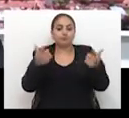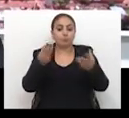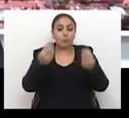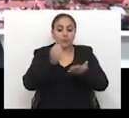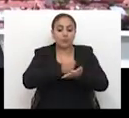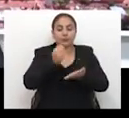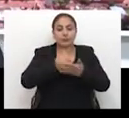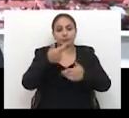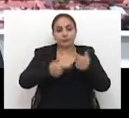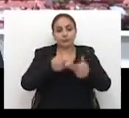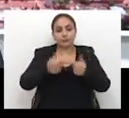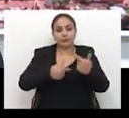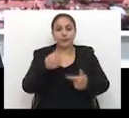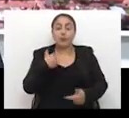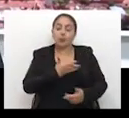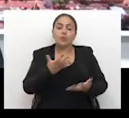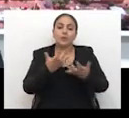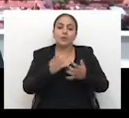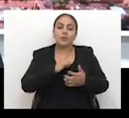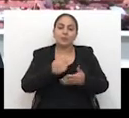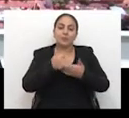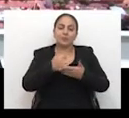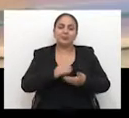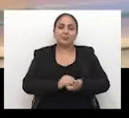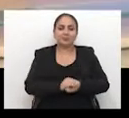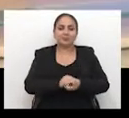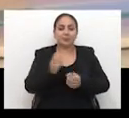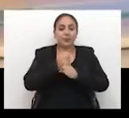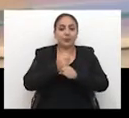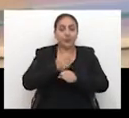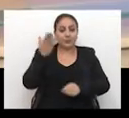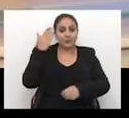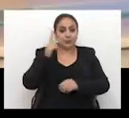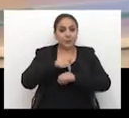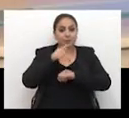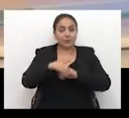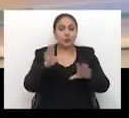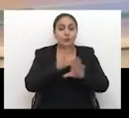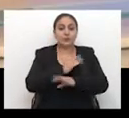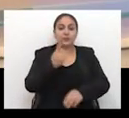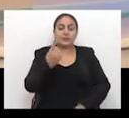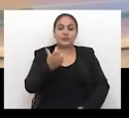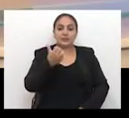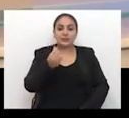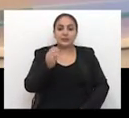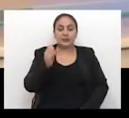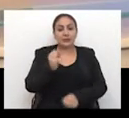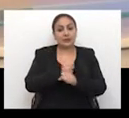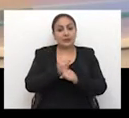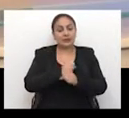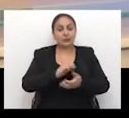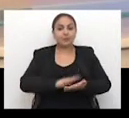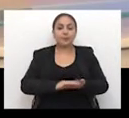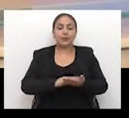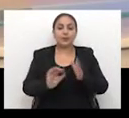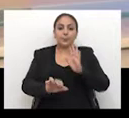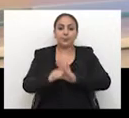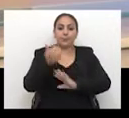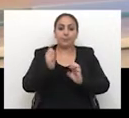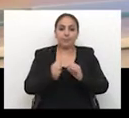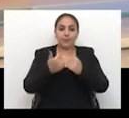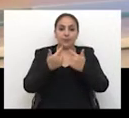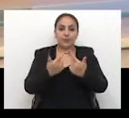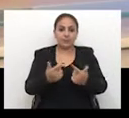empregos na nossa cidade aqui e espero contar com isso do que você no ano passado passo fundo completou 160 anos